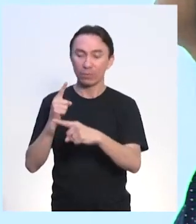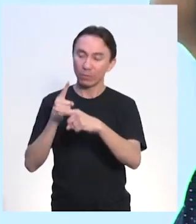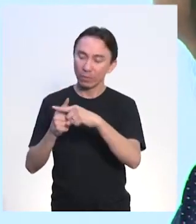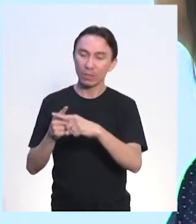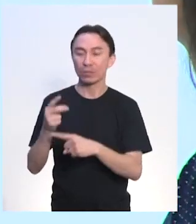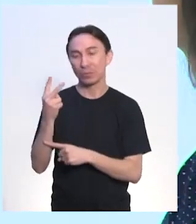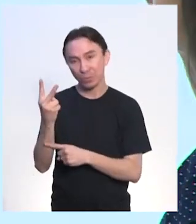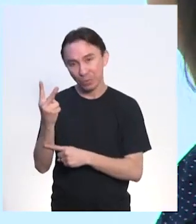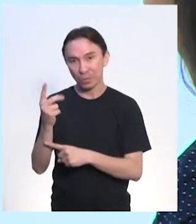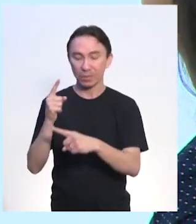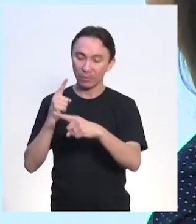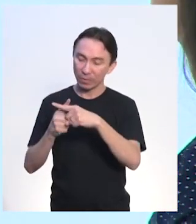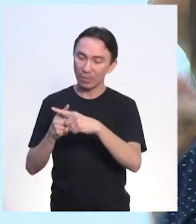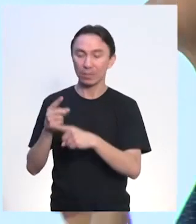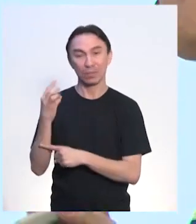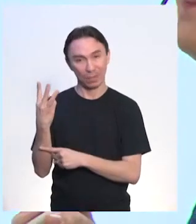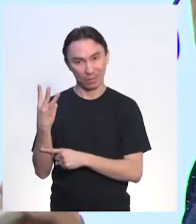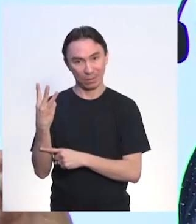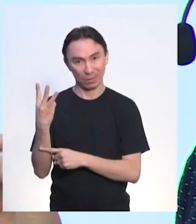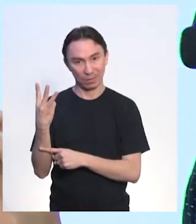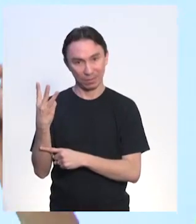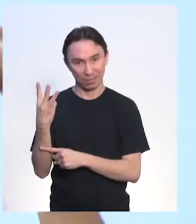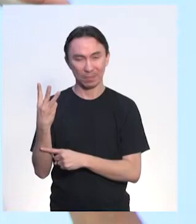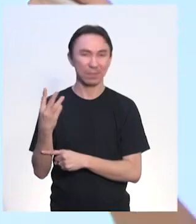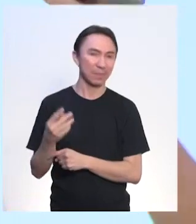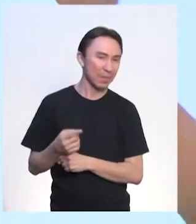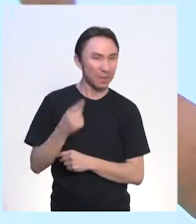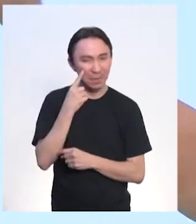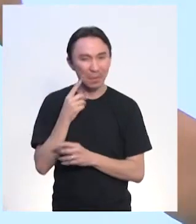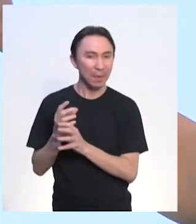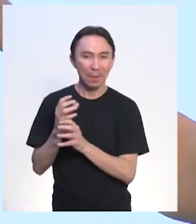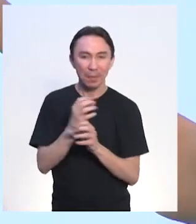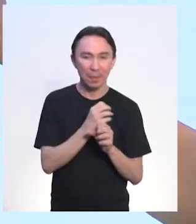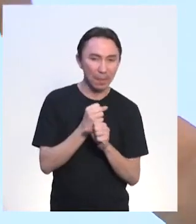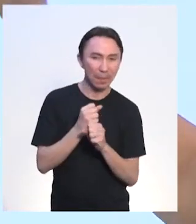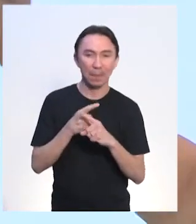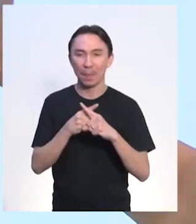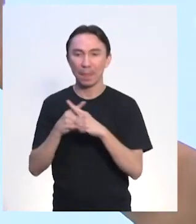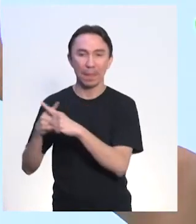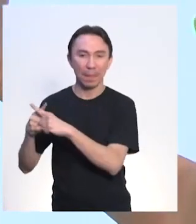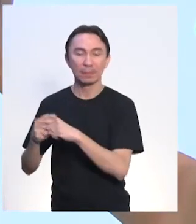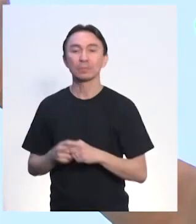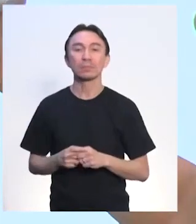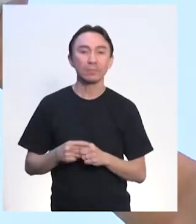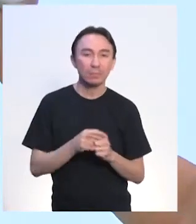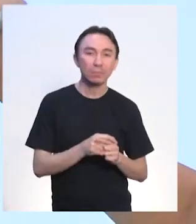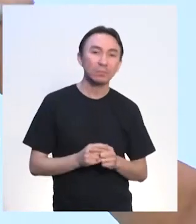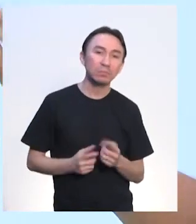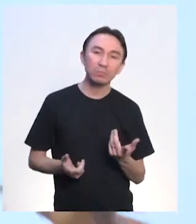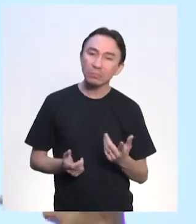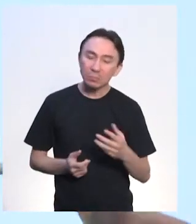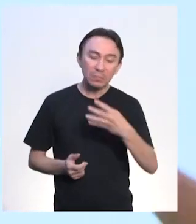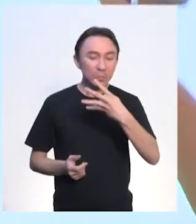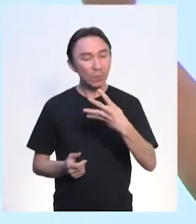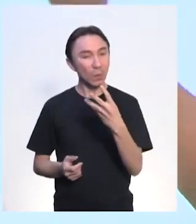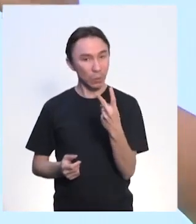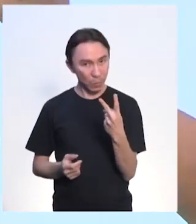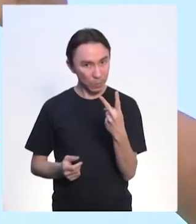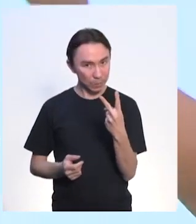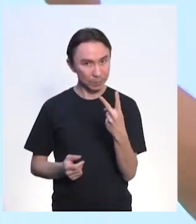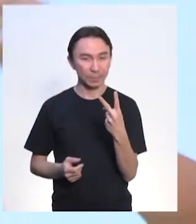vezes 2 vezes 3. Então, vamos à multiplicação. 7 vezes 6,